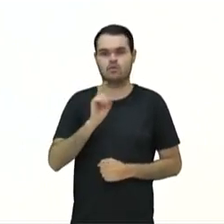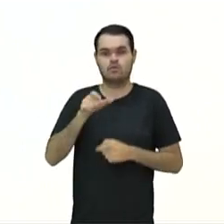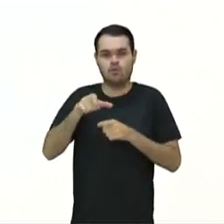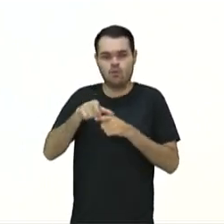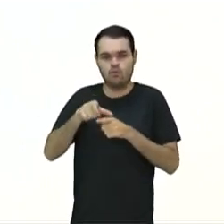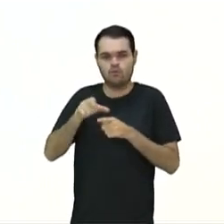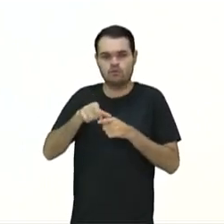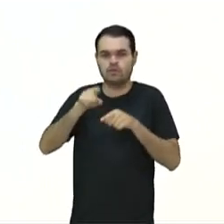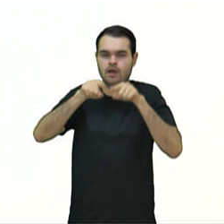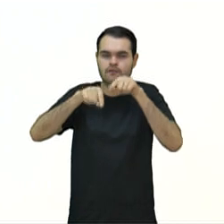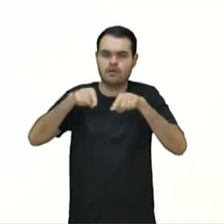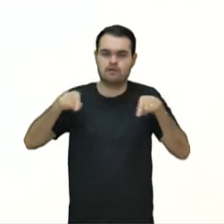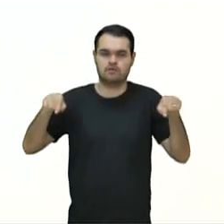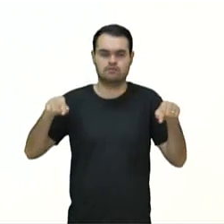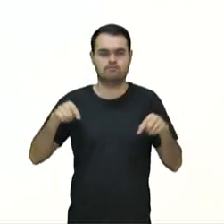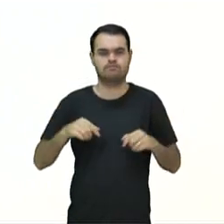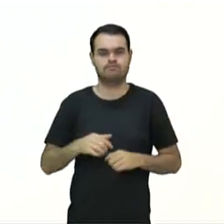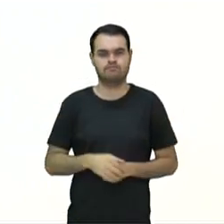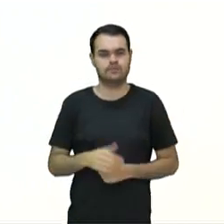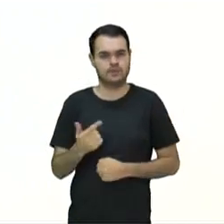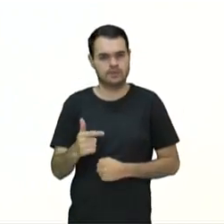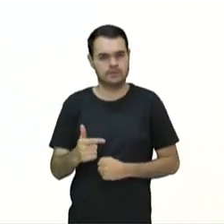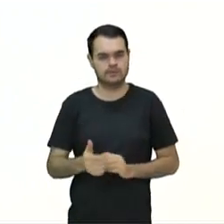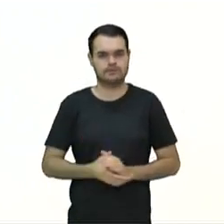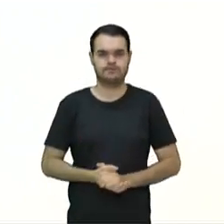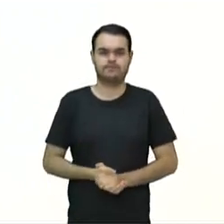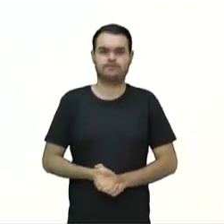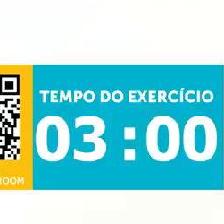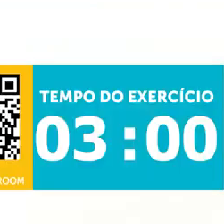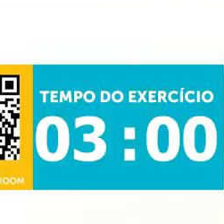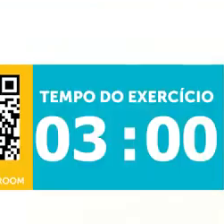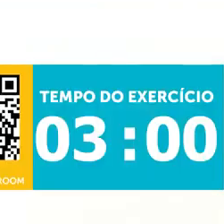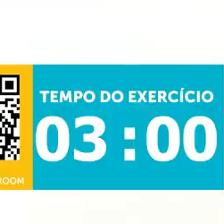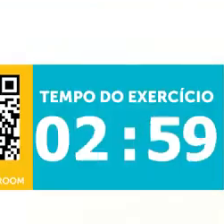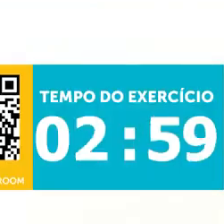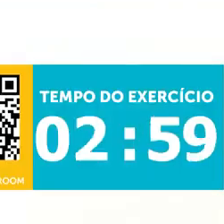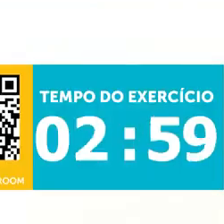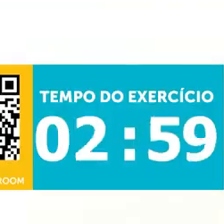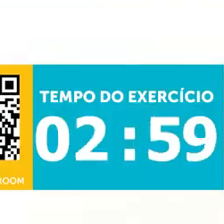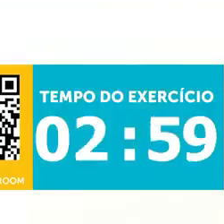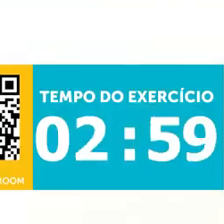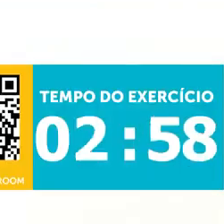cuja resistência não varia. Eu vou dar um tempinho e já voltamos.